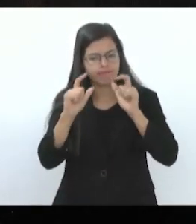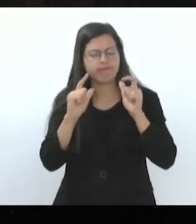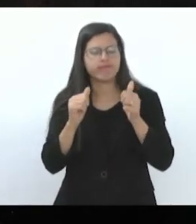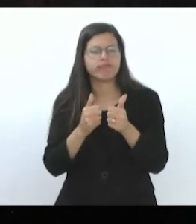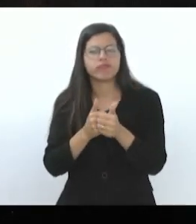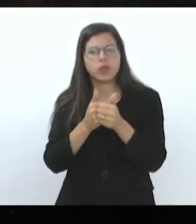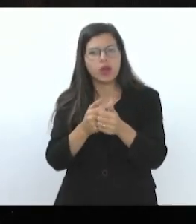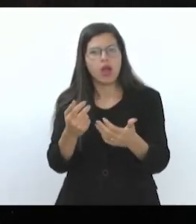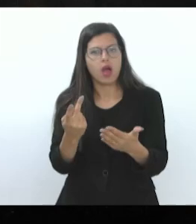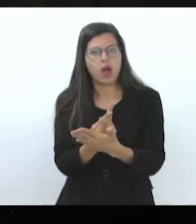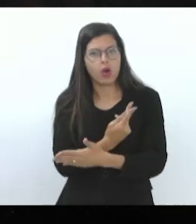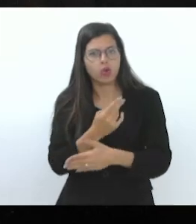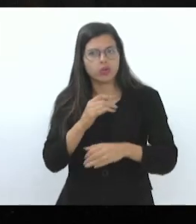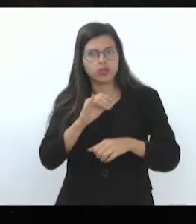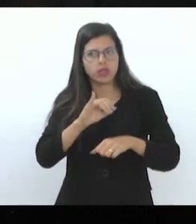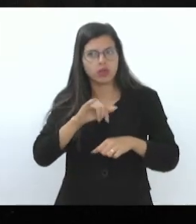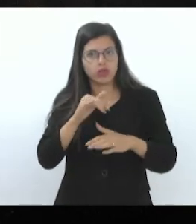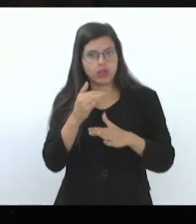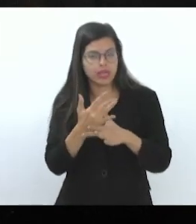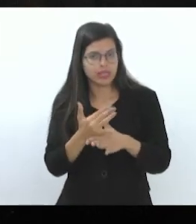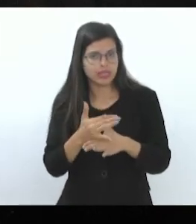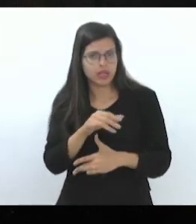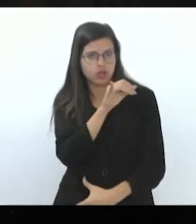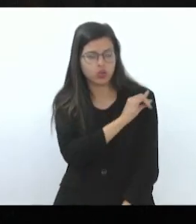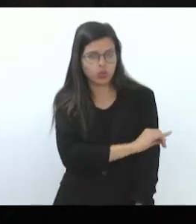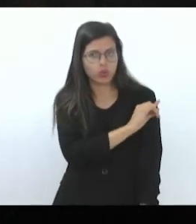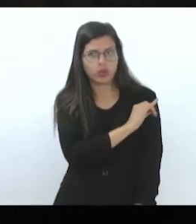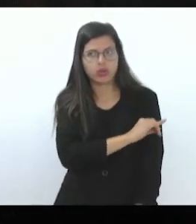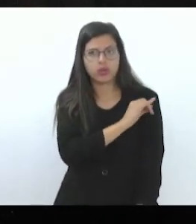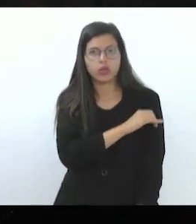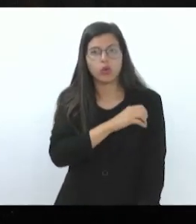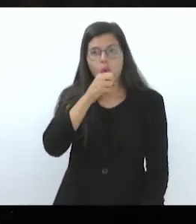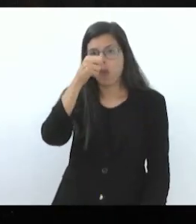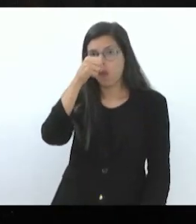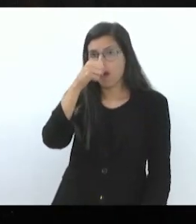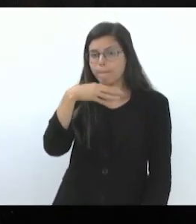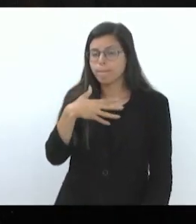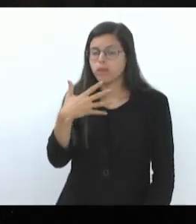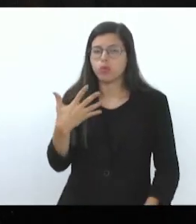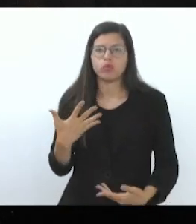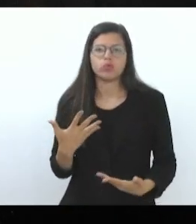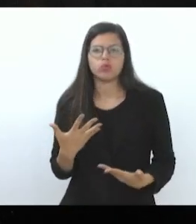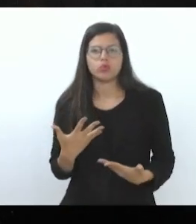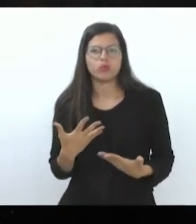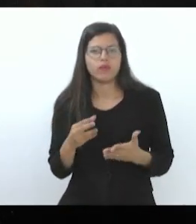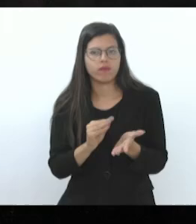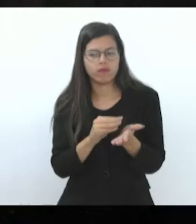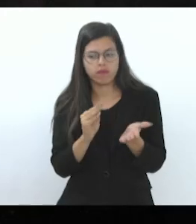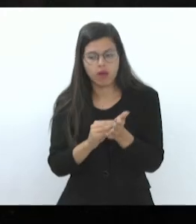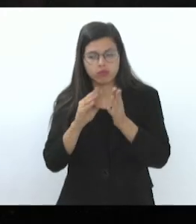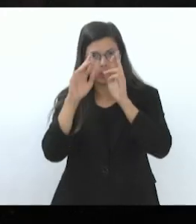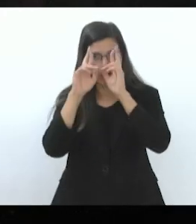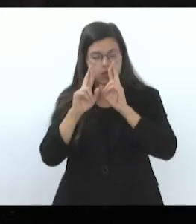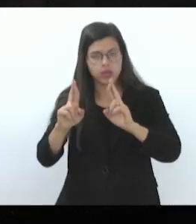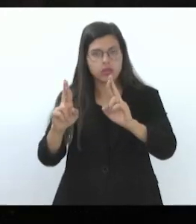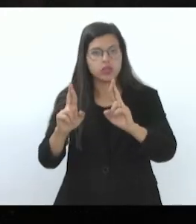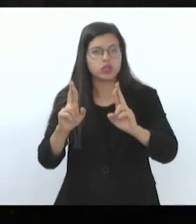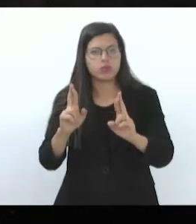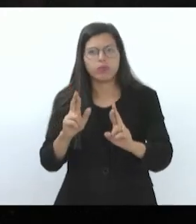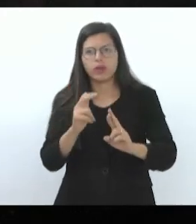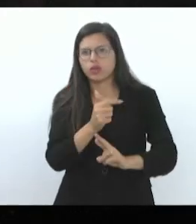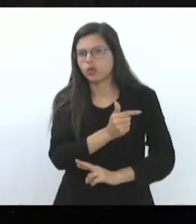caso específico, mais na cidade do Rio de Janeiro, é um absurdo, é um desrespeito. Qualquer outro